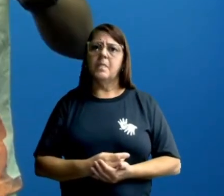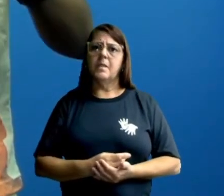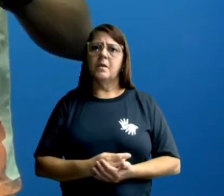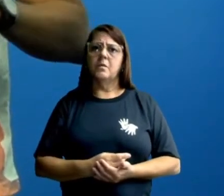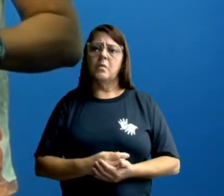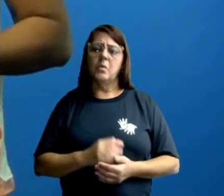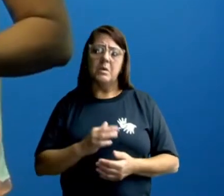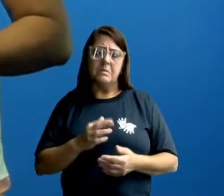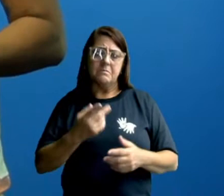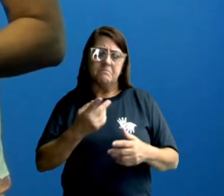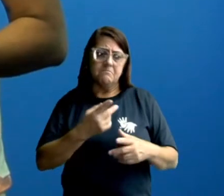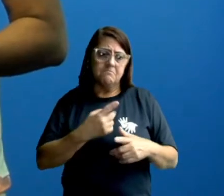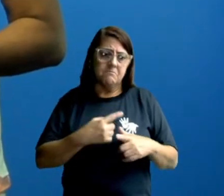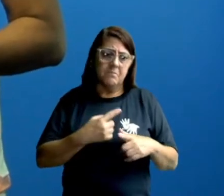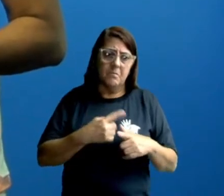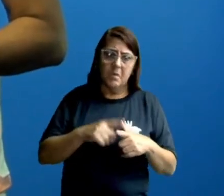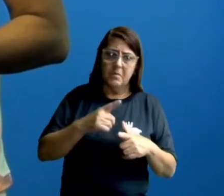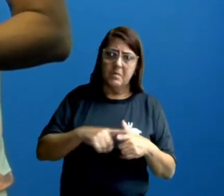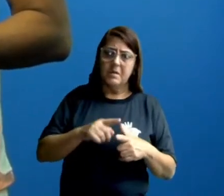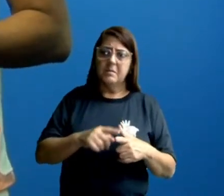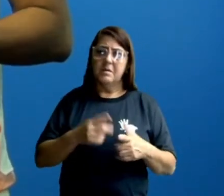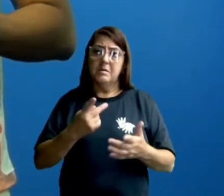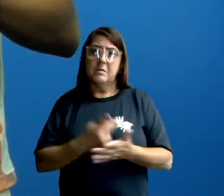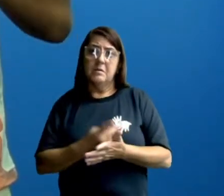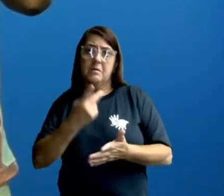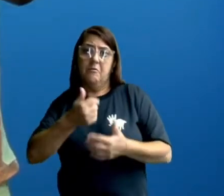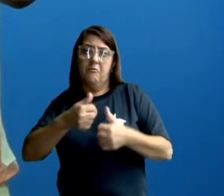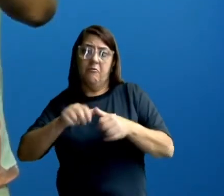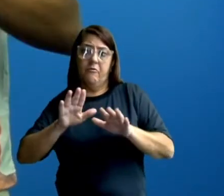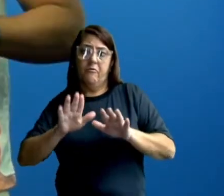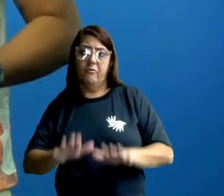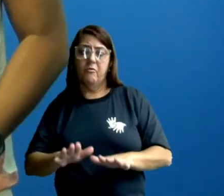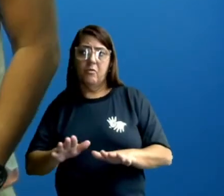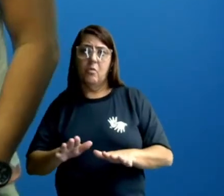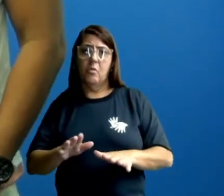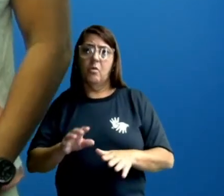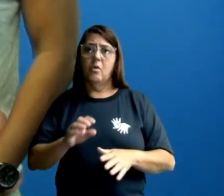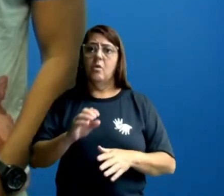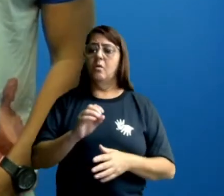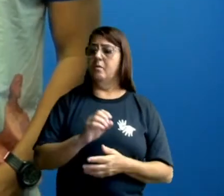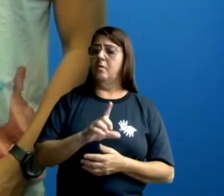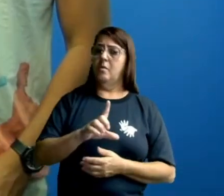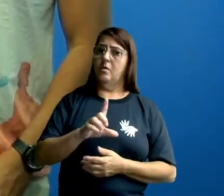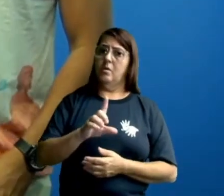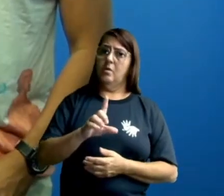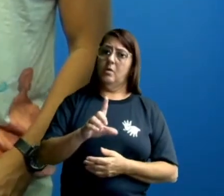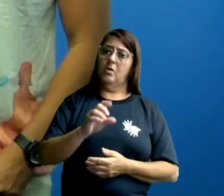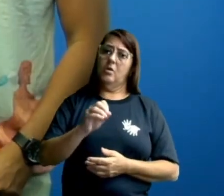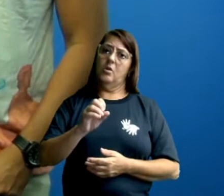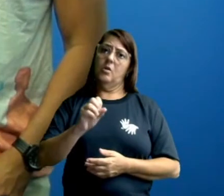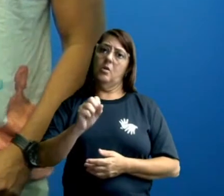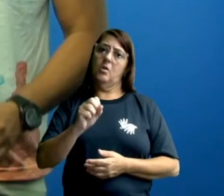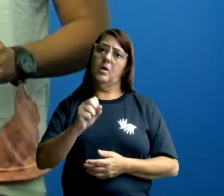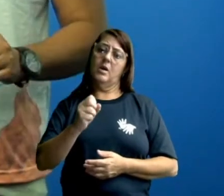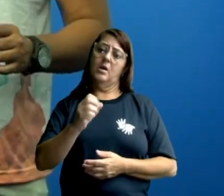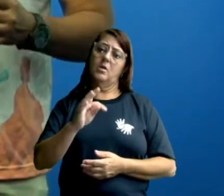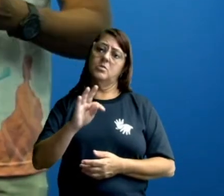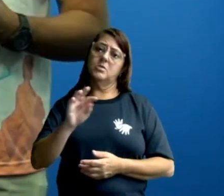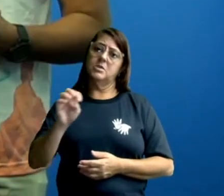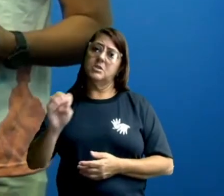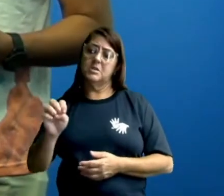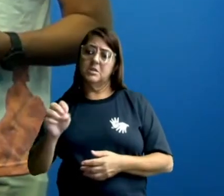das consequências da Segunda Guerra Mundial, que foi o Holocausto. O Holocausto foi exatamente essa perseguição a